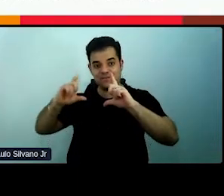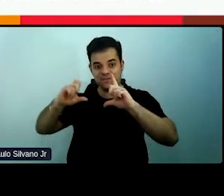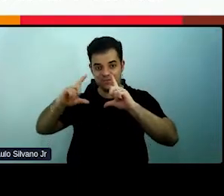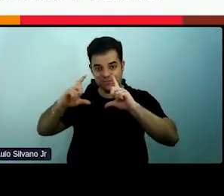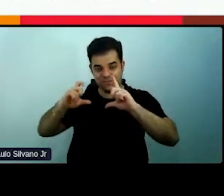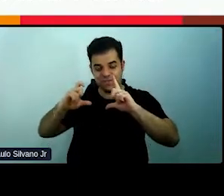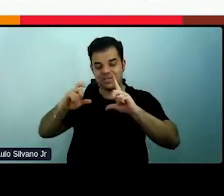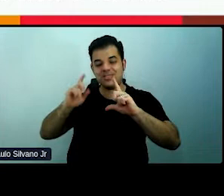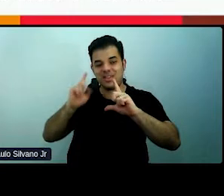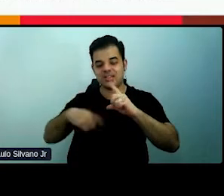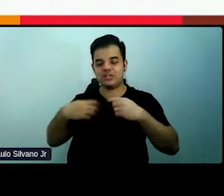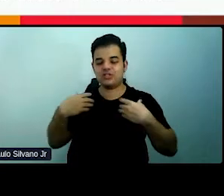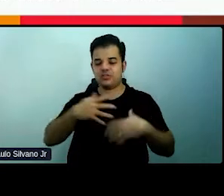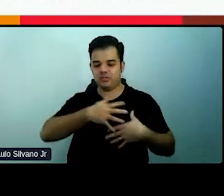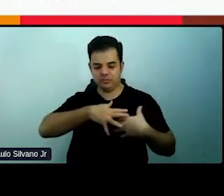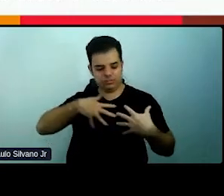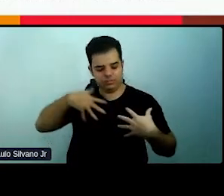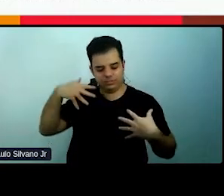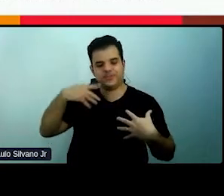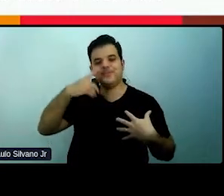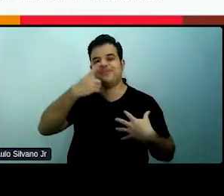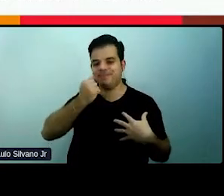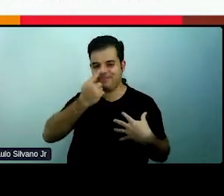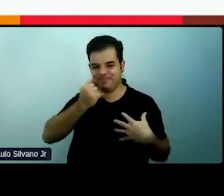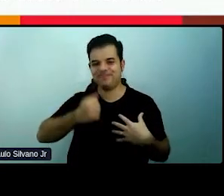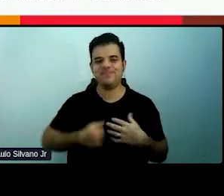uma Sharpie vermelha.